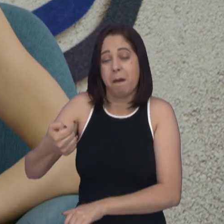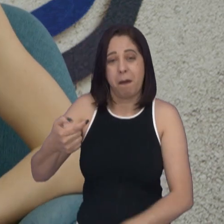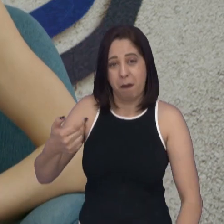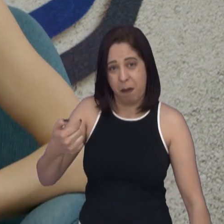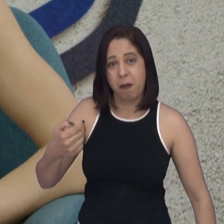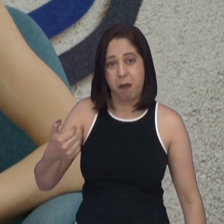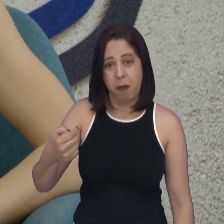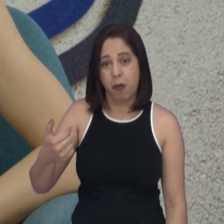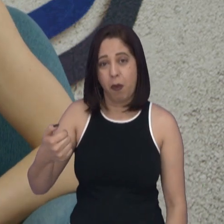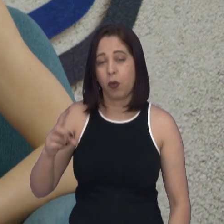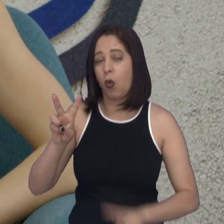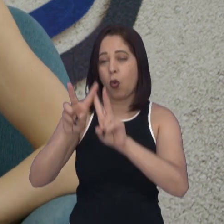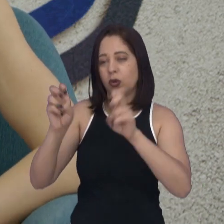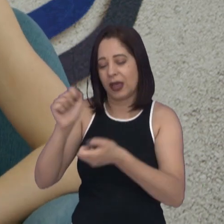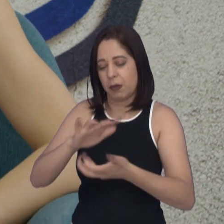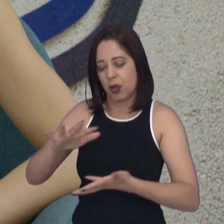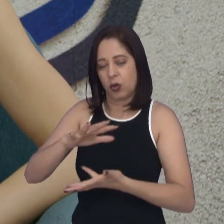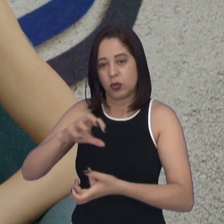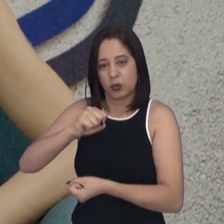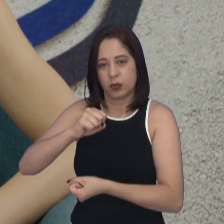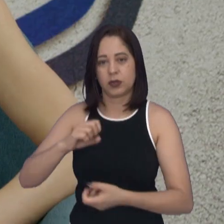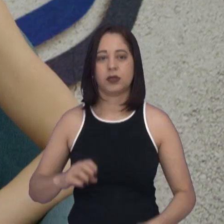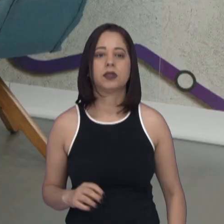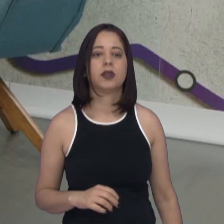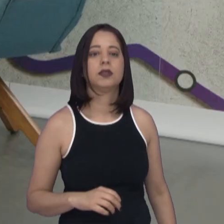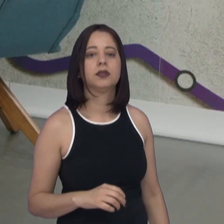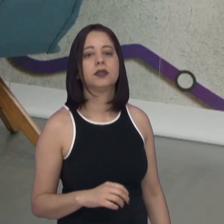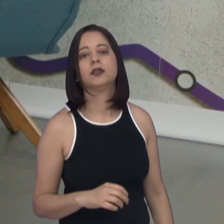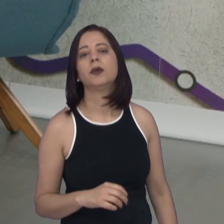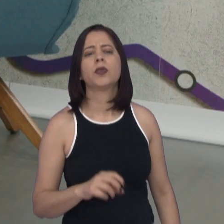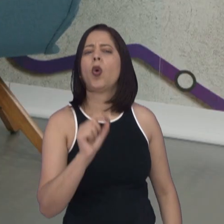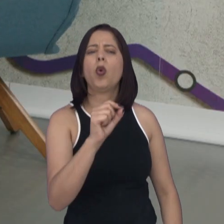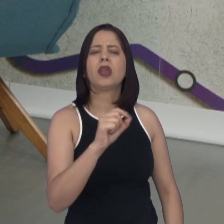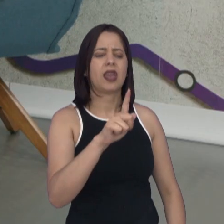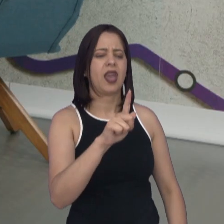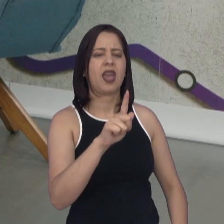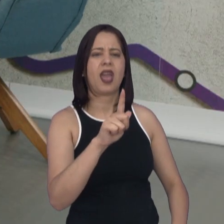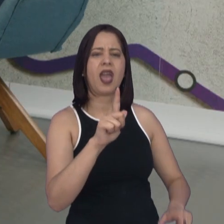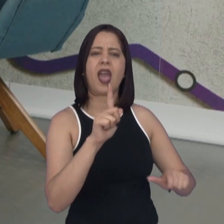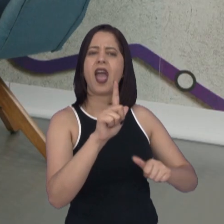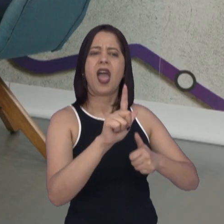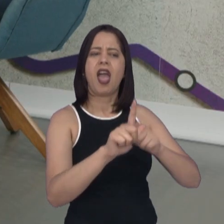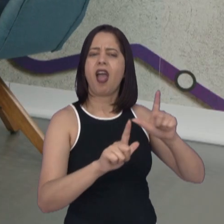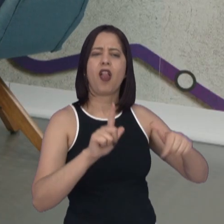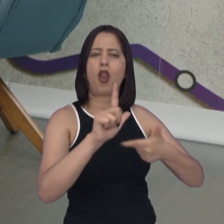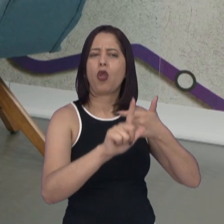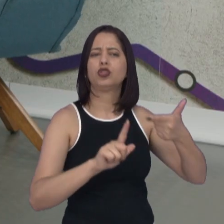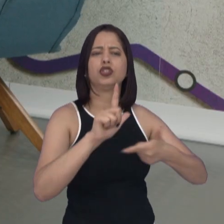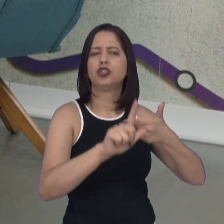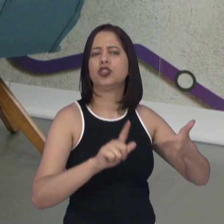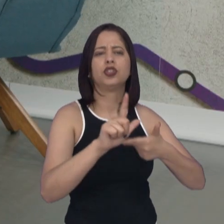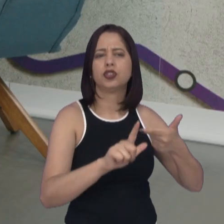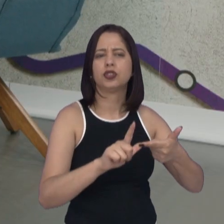se tratar de sustentabilidade na confecção de produtos. O que é logística reversa? Boa pergunta. Logística reversa